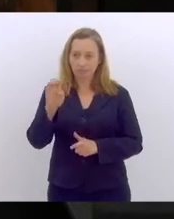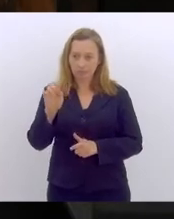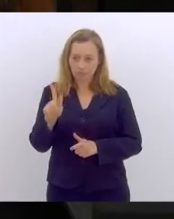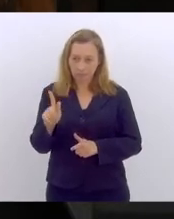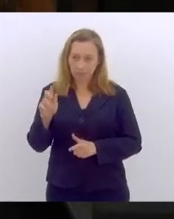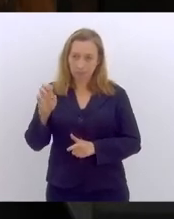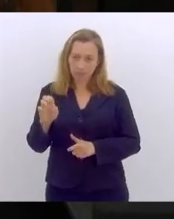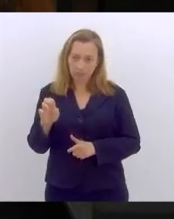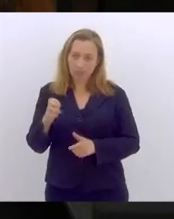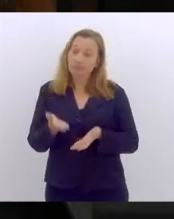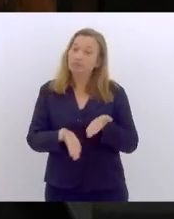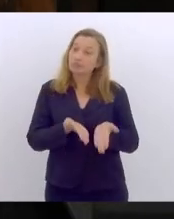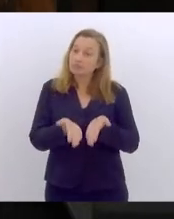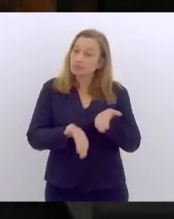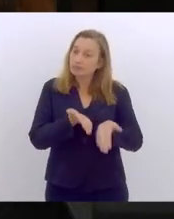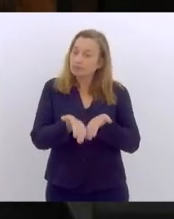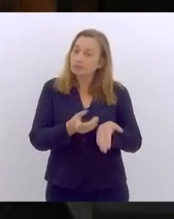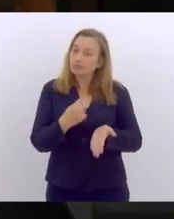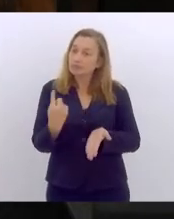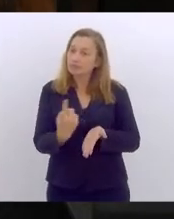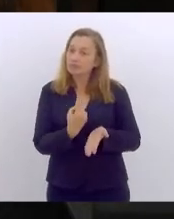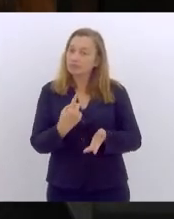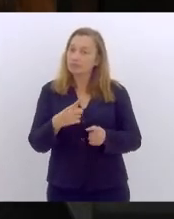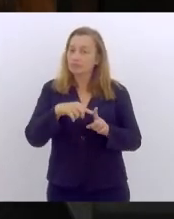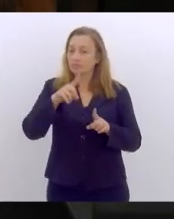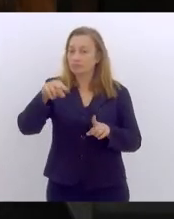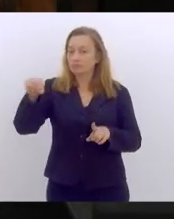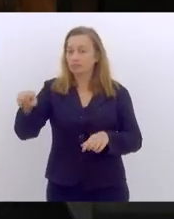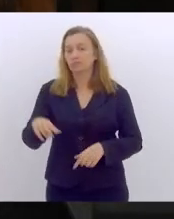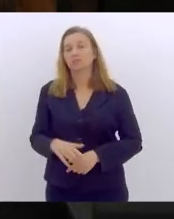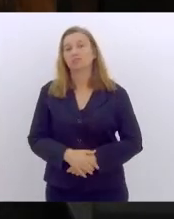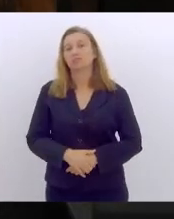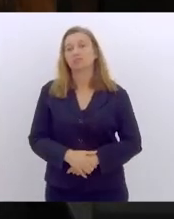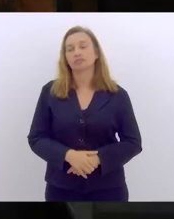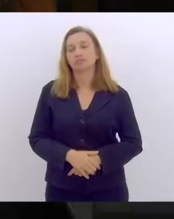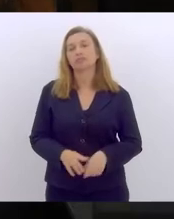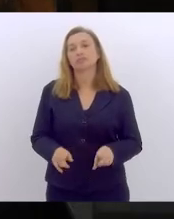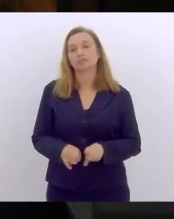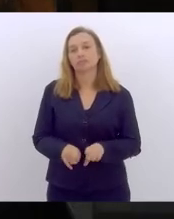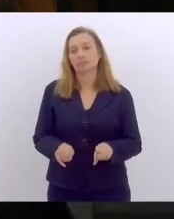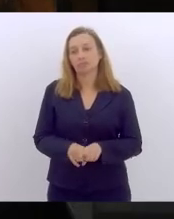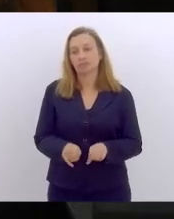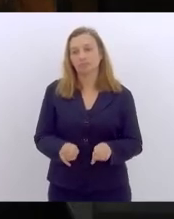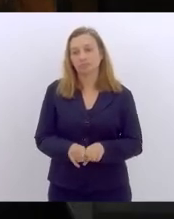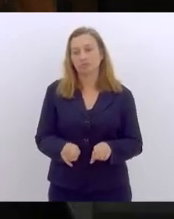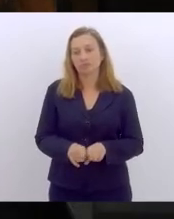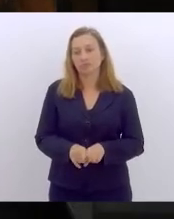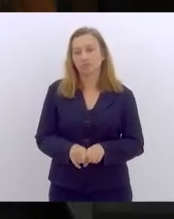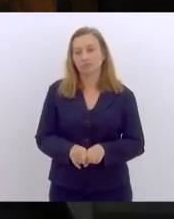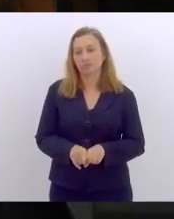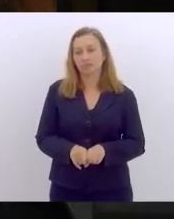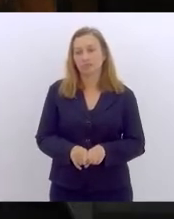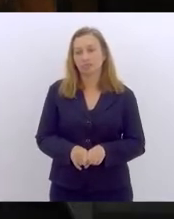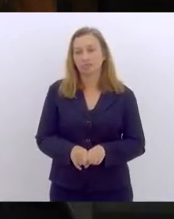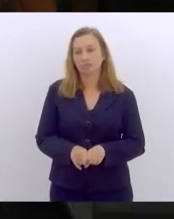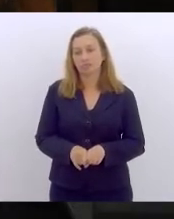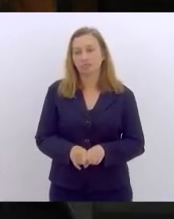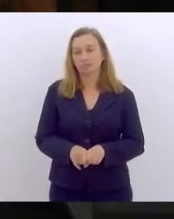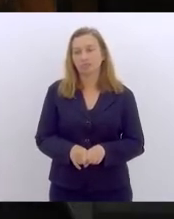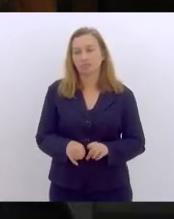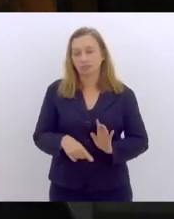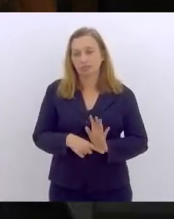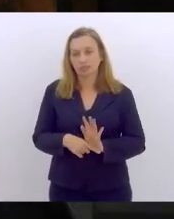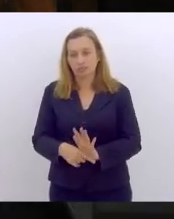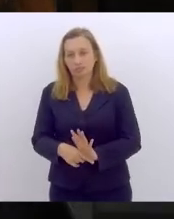que deveria cuidar das nossas estatísticas e também de qualificar